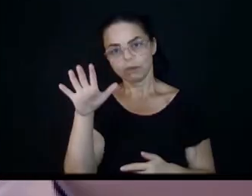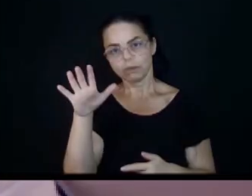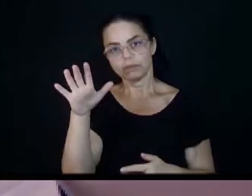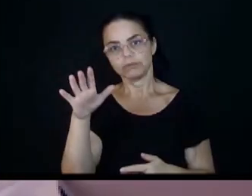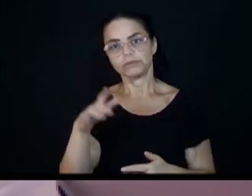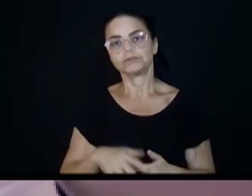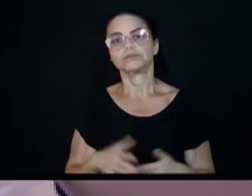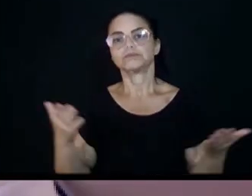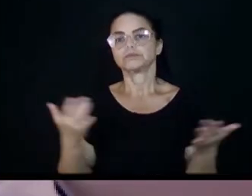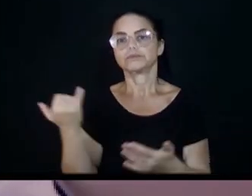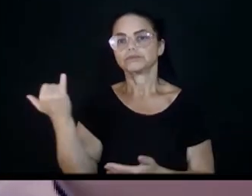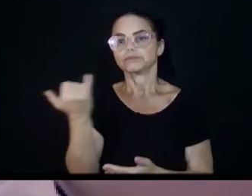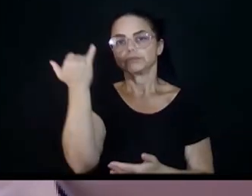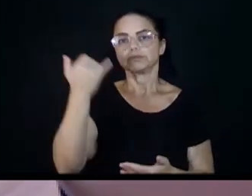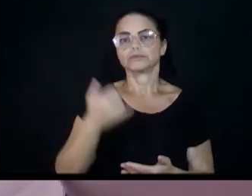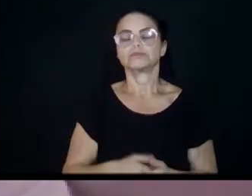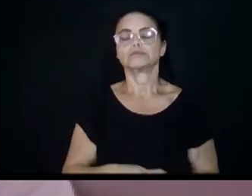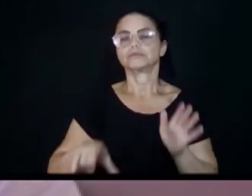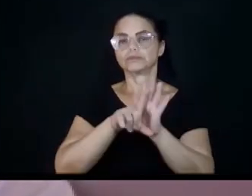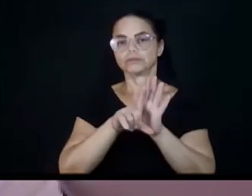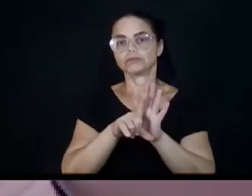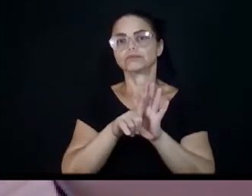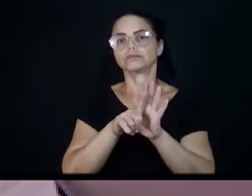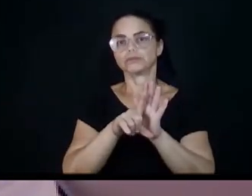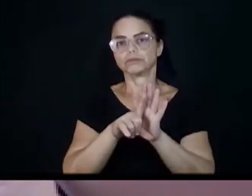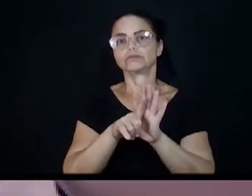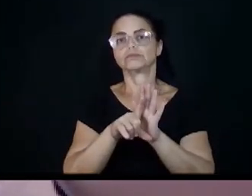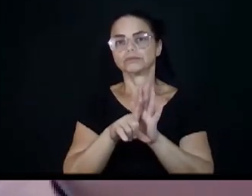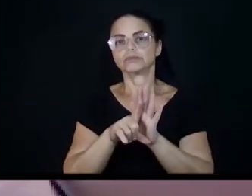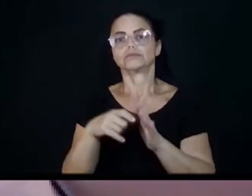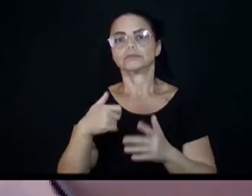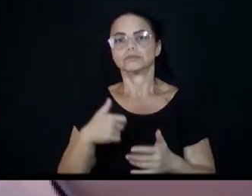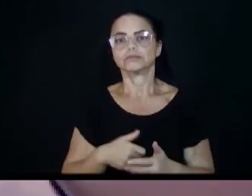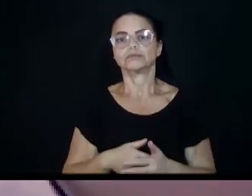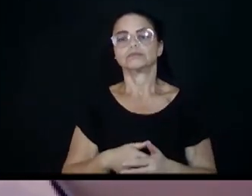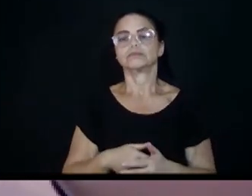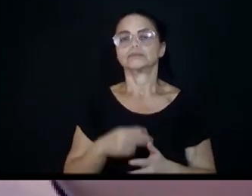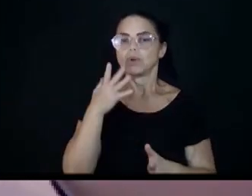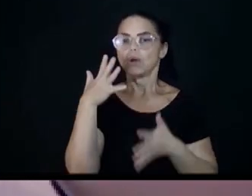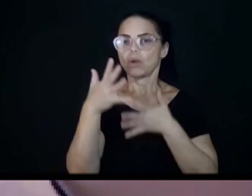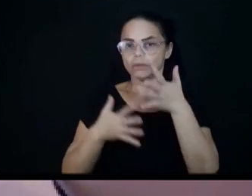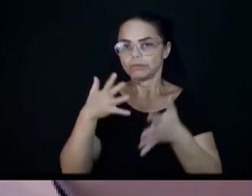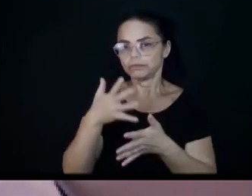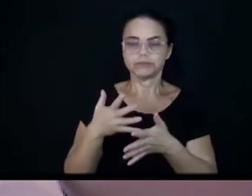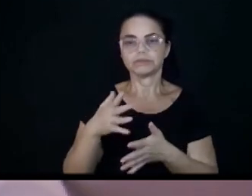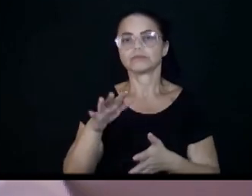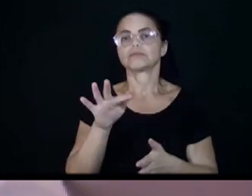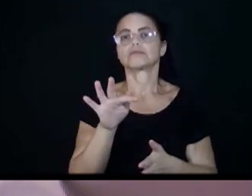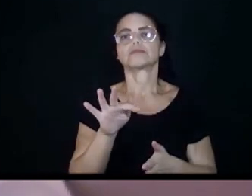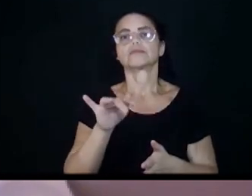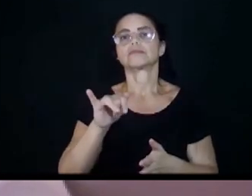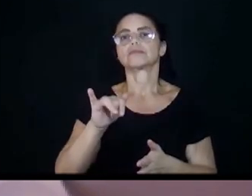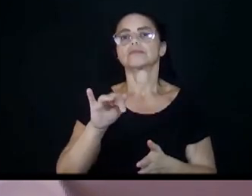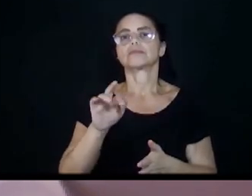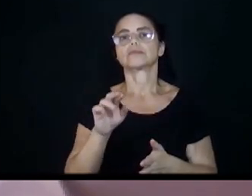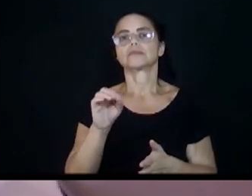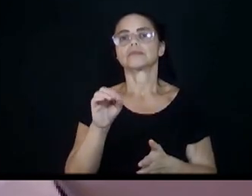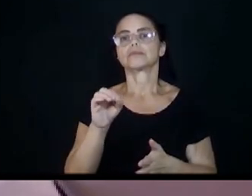questão da lei, com tudo que está se falando sobre a fibromialgia, a